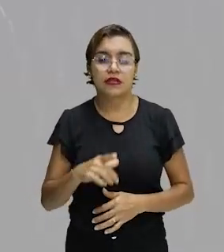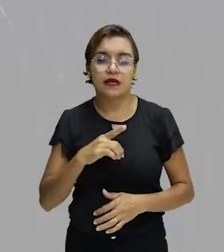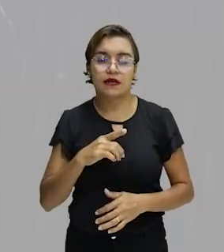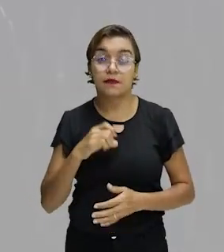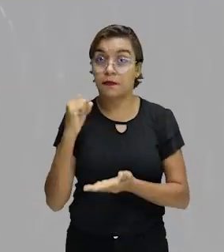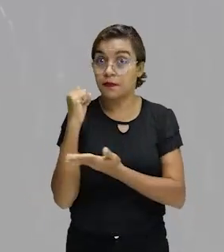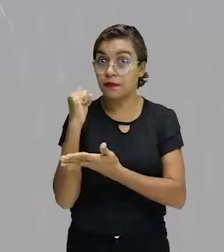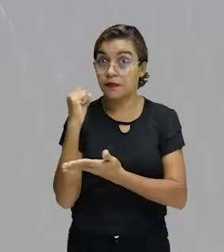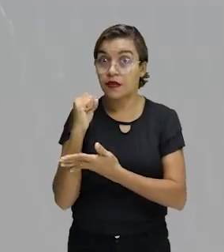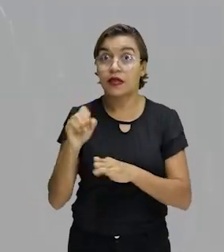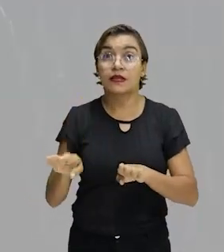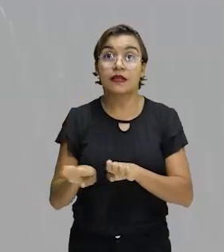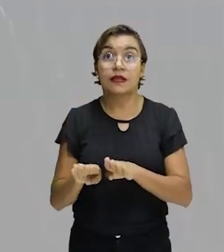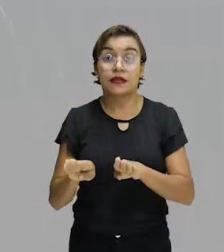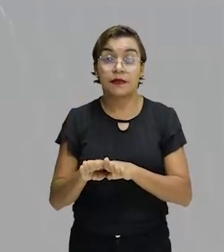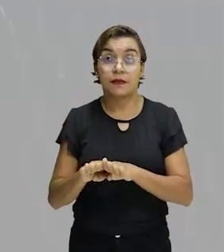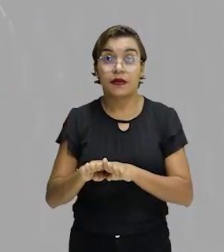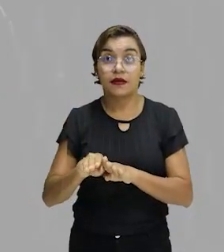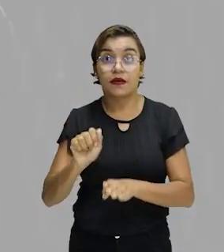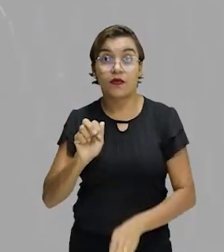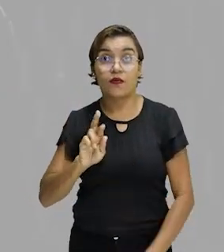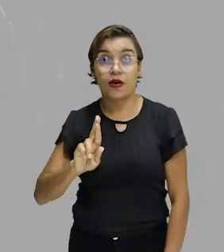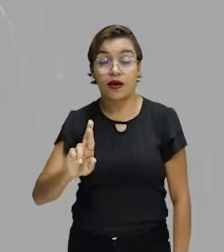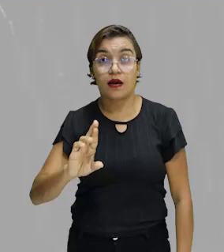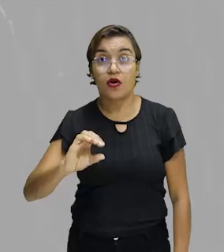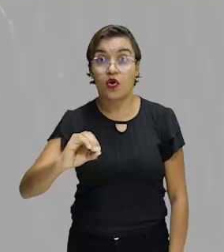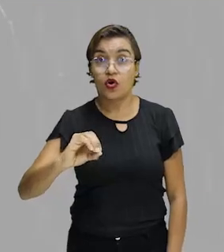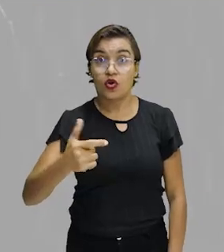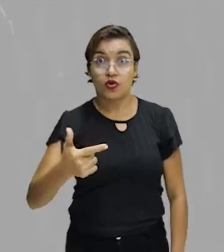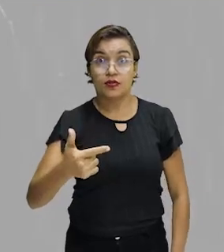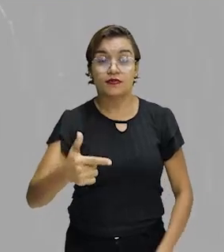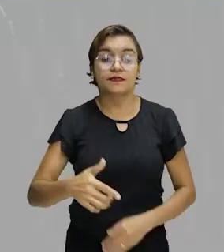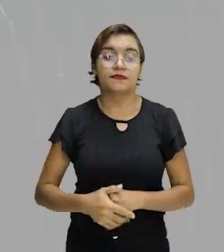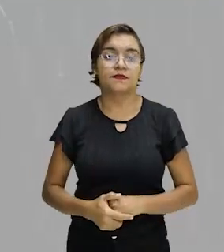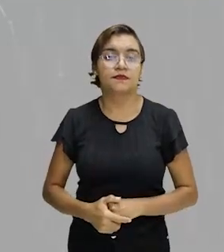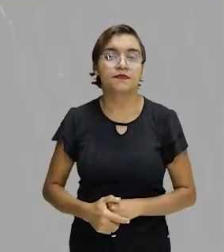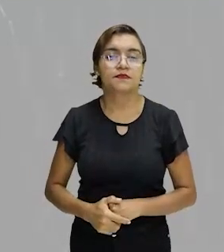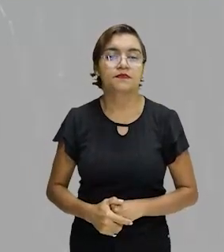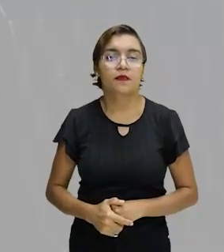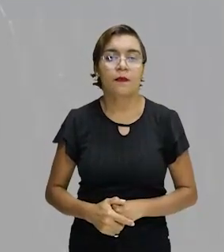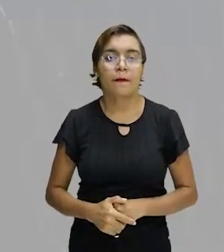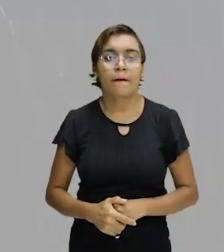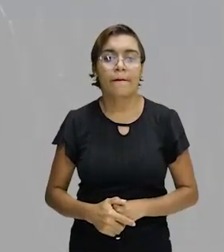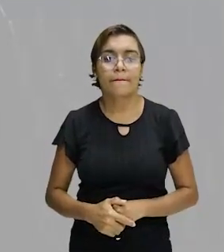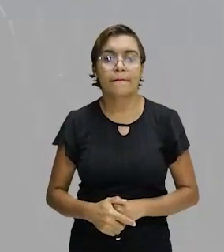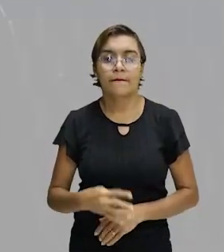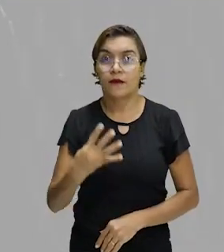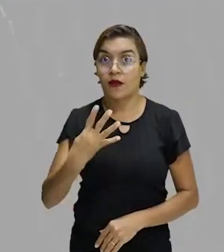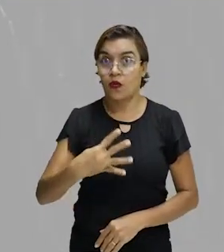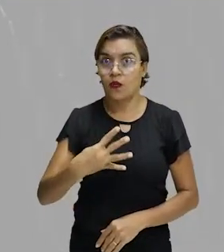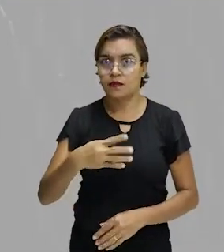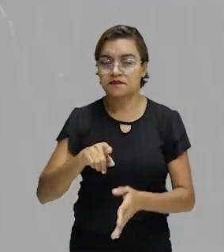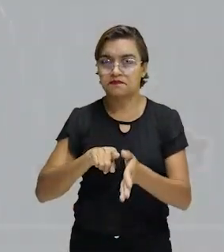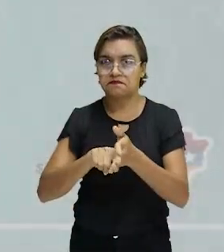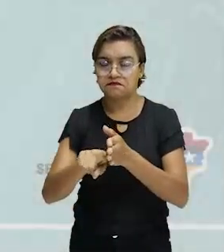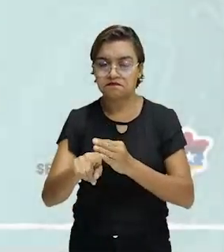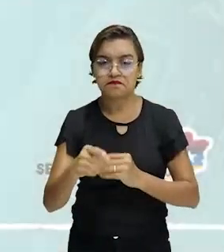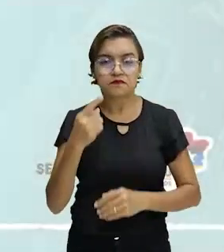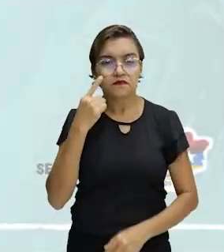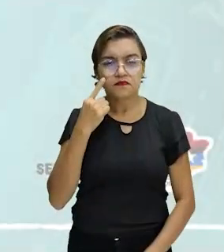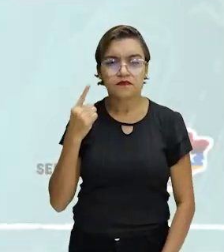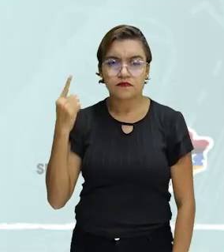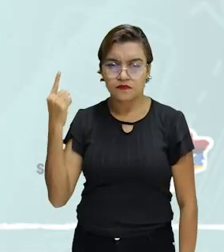lenha e o oxigênio. Então, a letra E. Quarta questão. Ao fazer